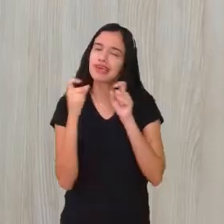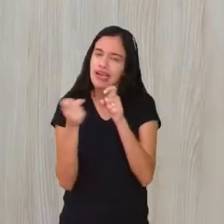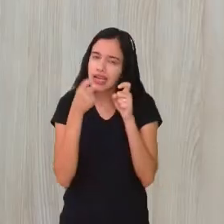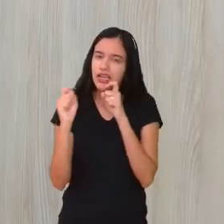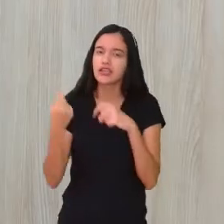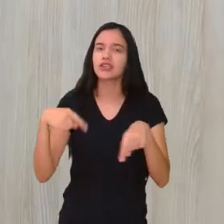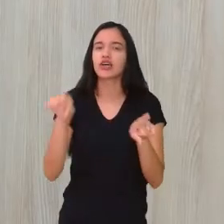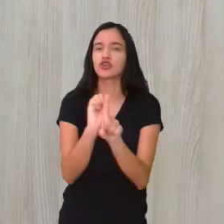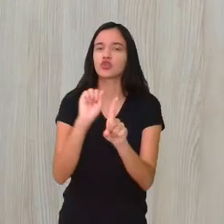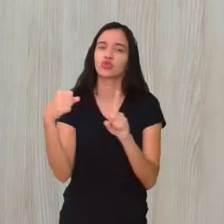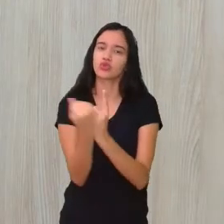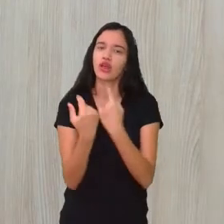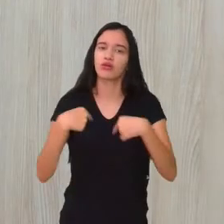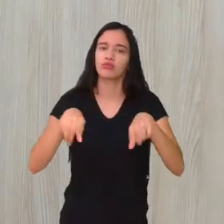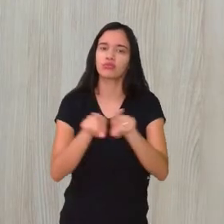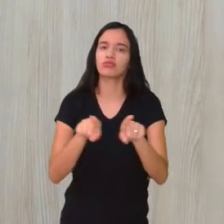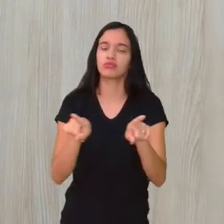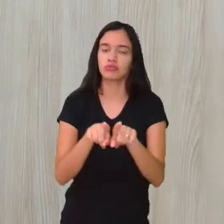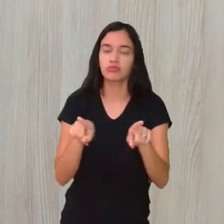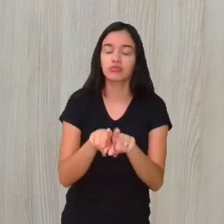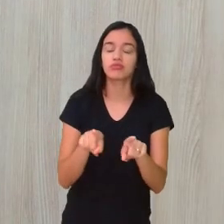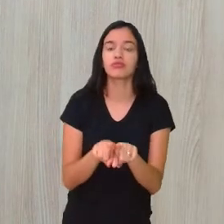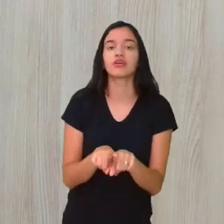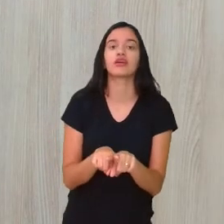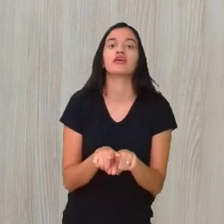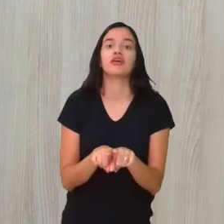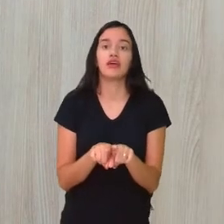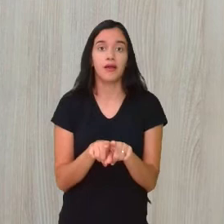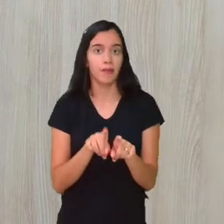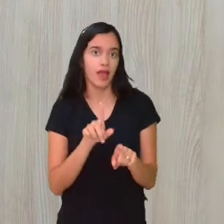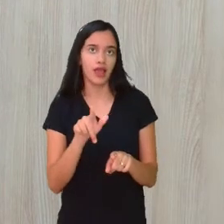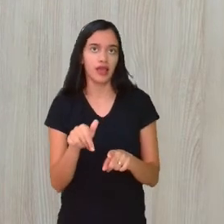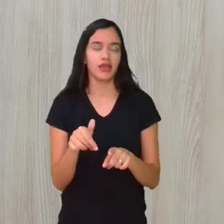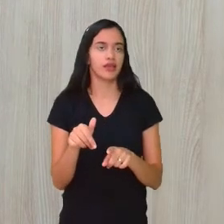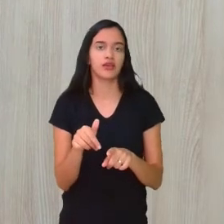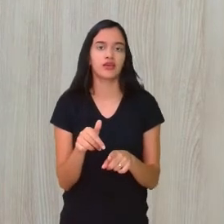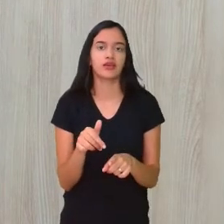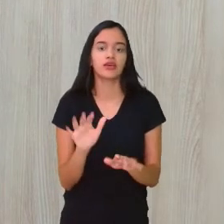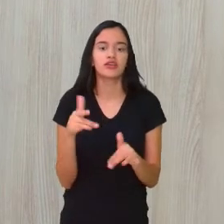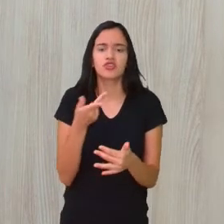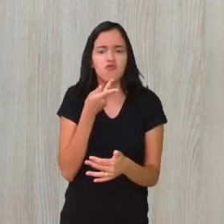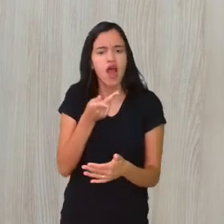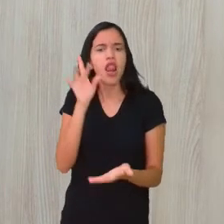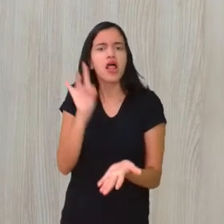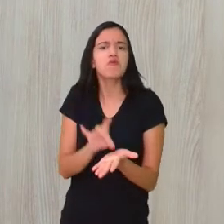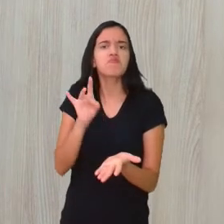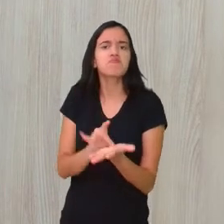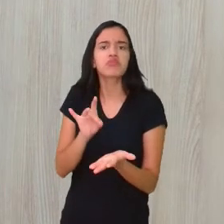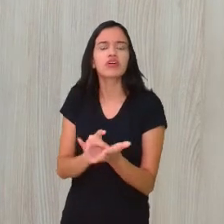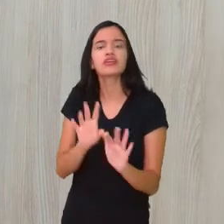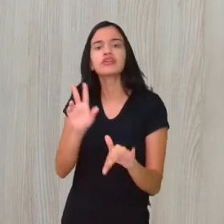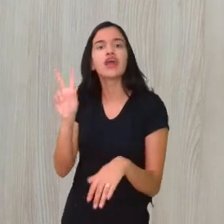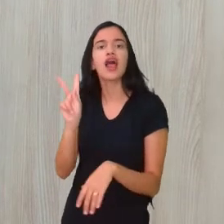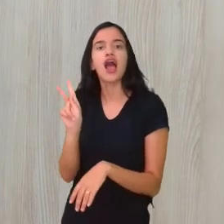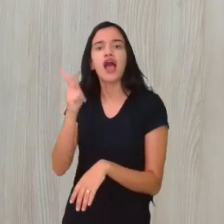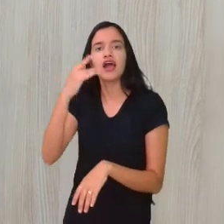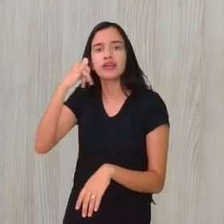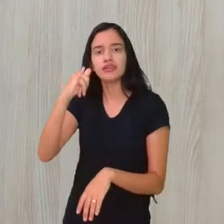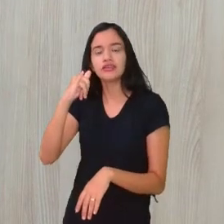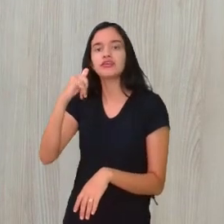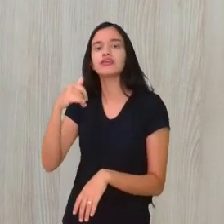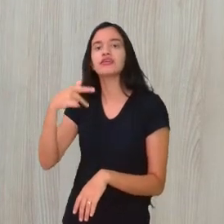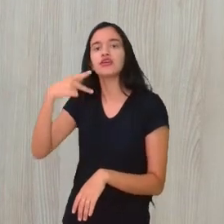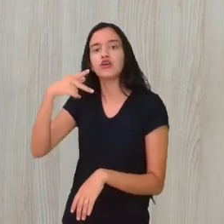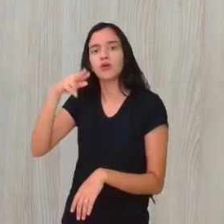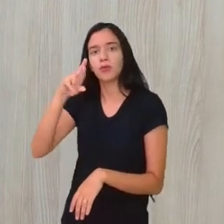crítica social, né? As questões, assim, de dizer mesmo que era hipócrita, as hipocrisias,